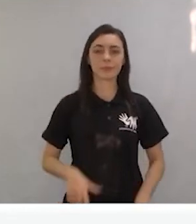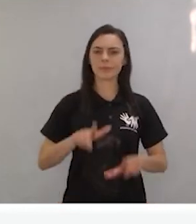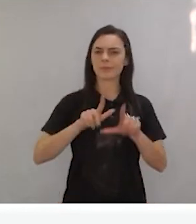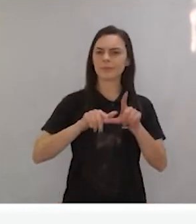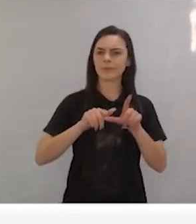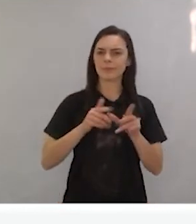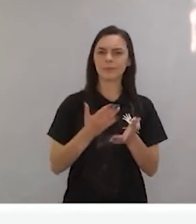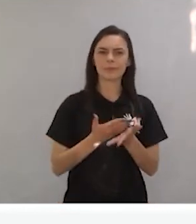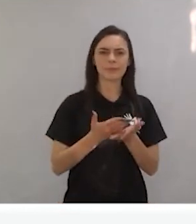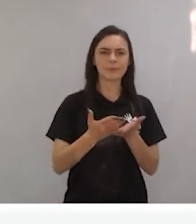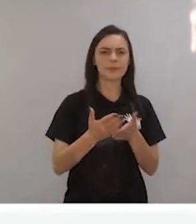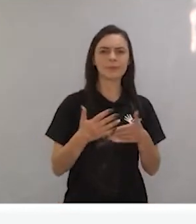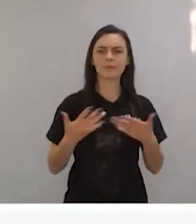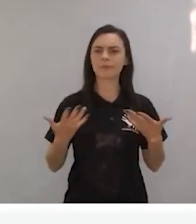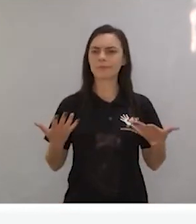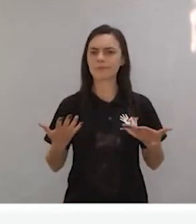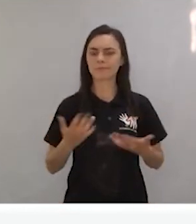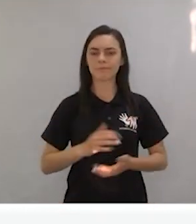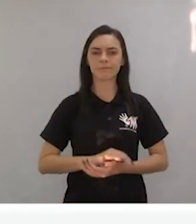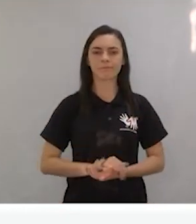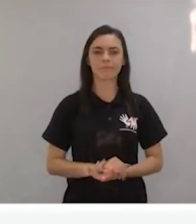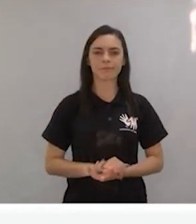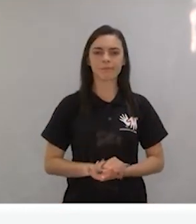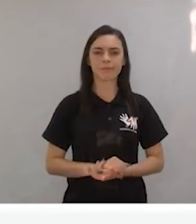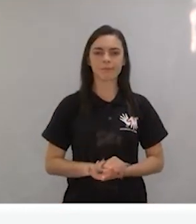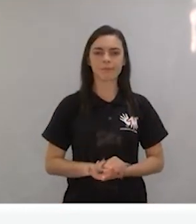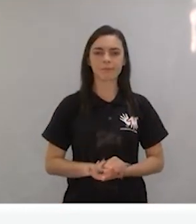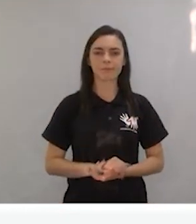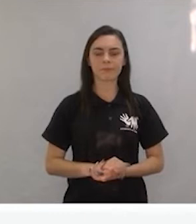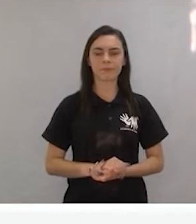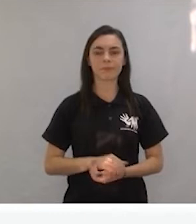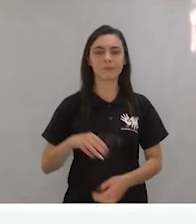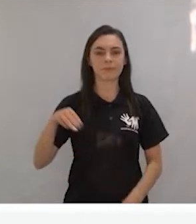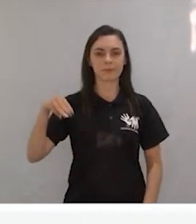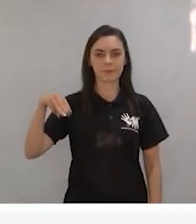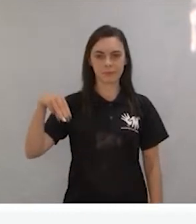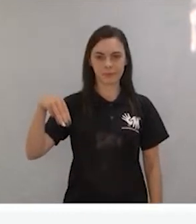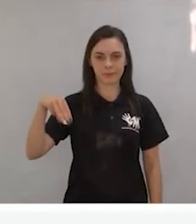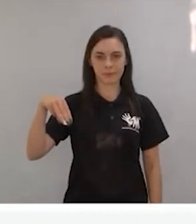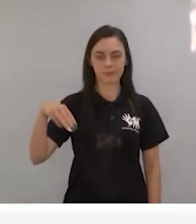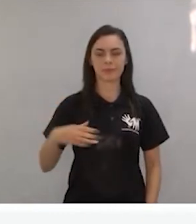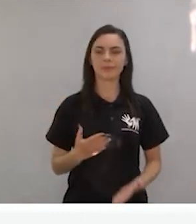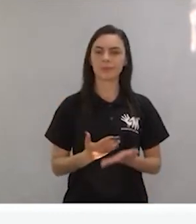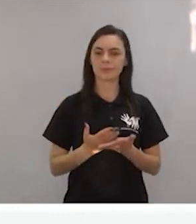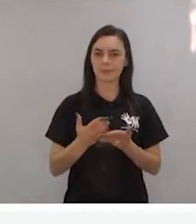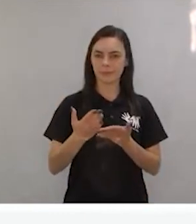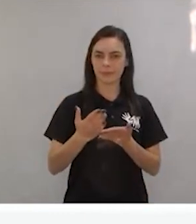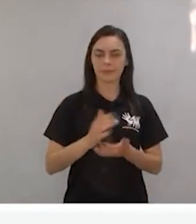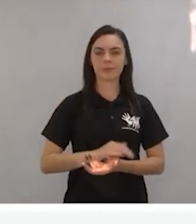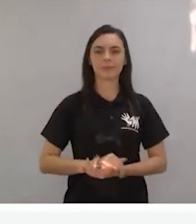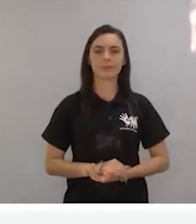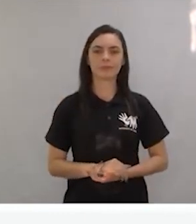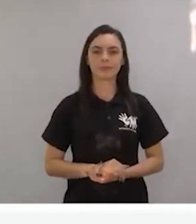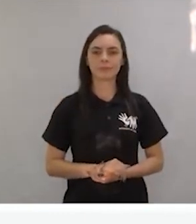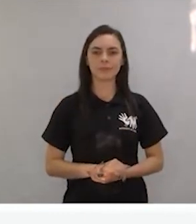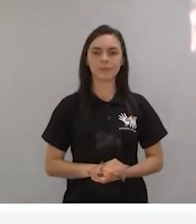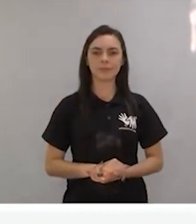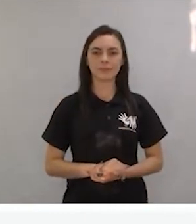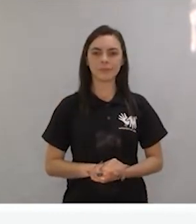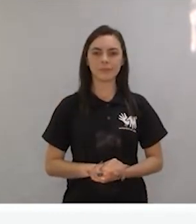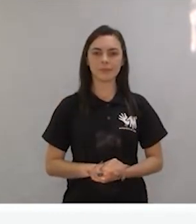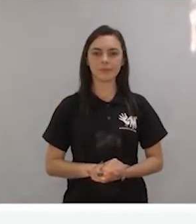letras. Qual que é a letra inicial da palavra Mafalda? A letra M. É a letra inicial.